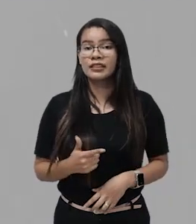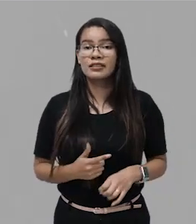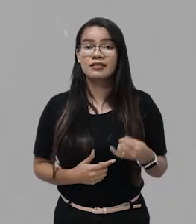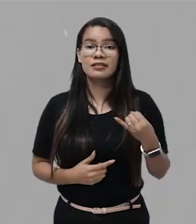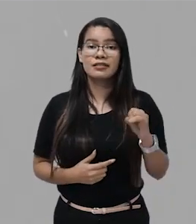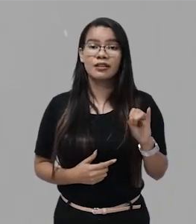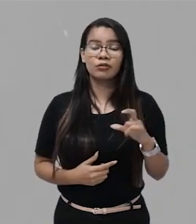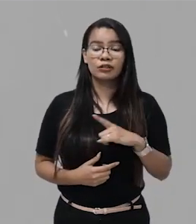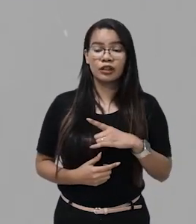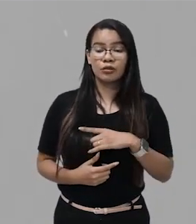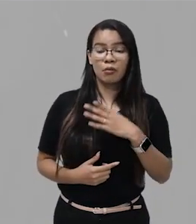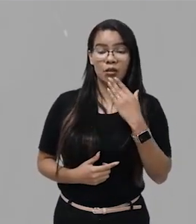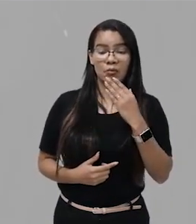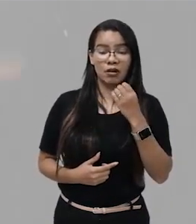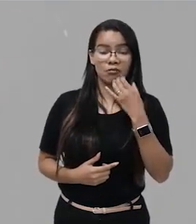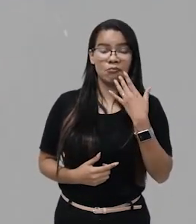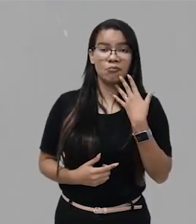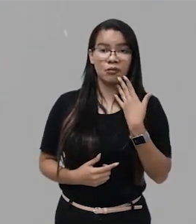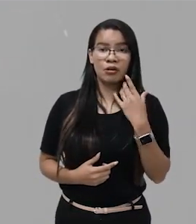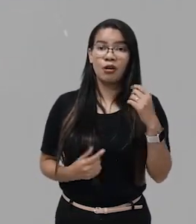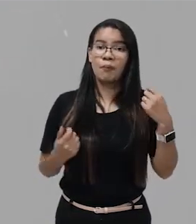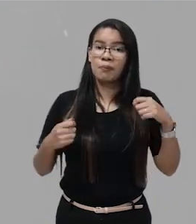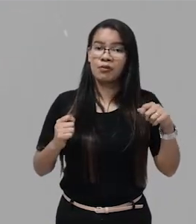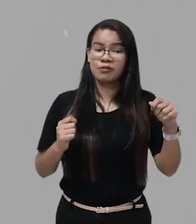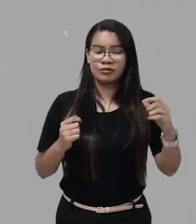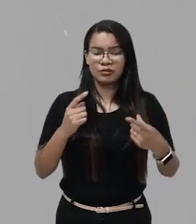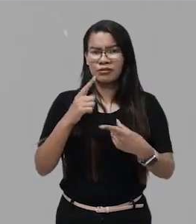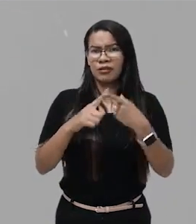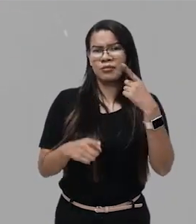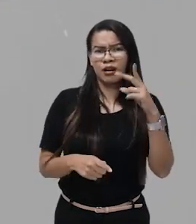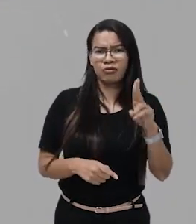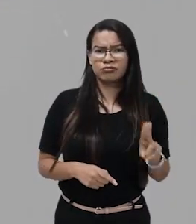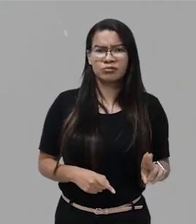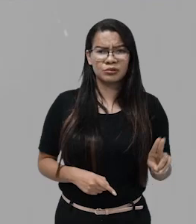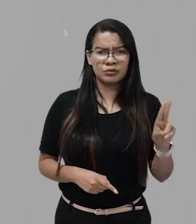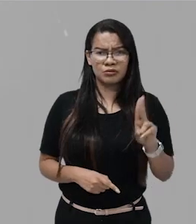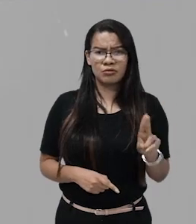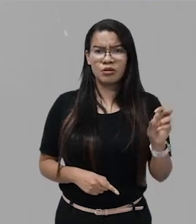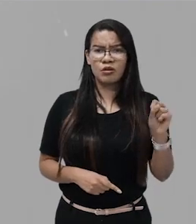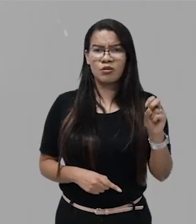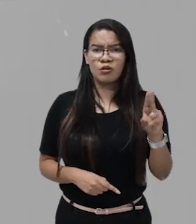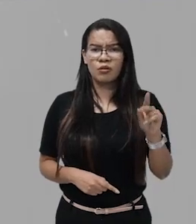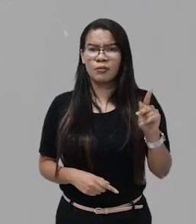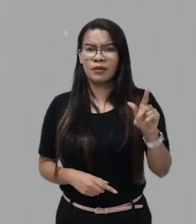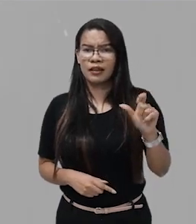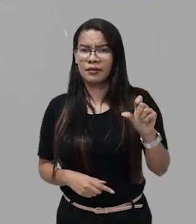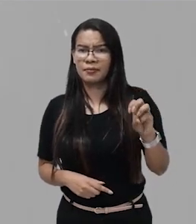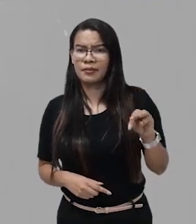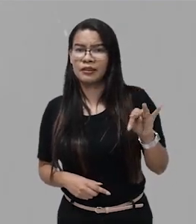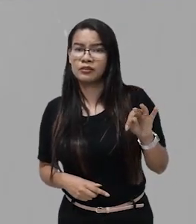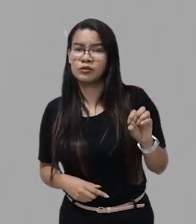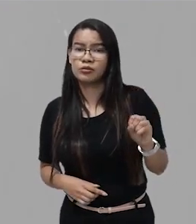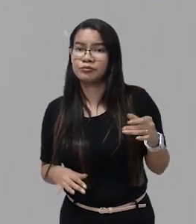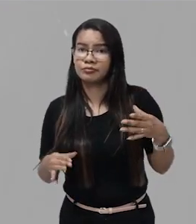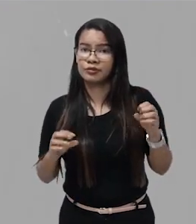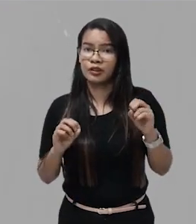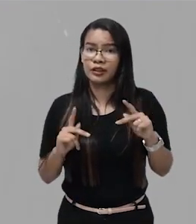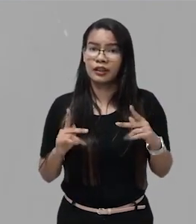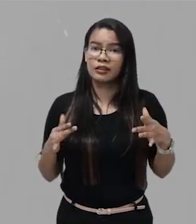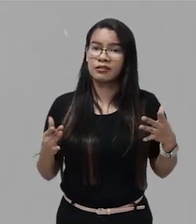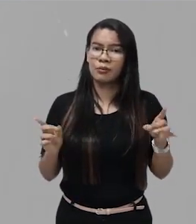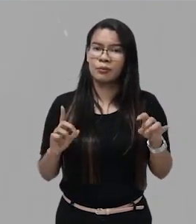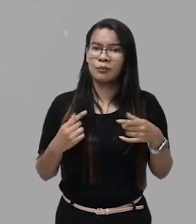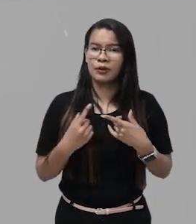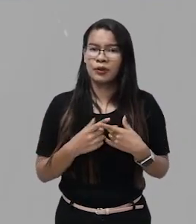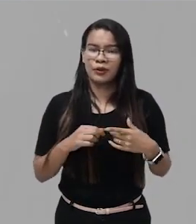ofereço numa alimentação adequada, eu posso eliminar o uso disso aqui. Tá certo? Então não é porque, vou entrar numa